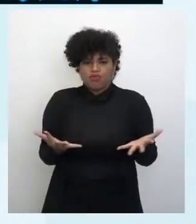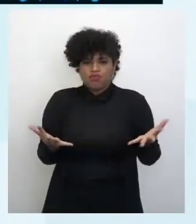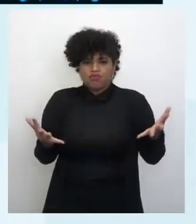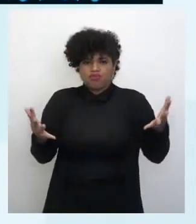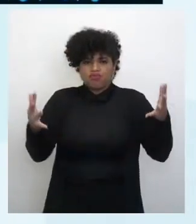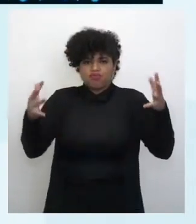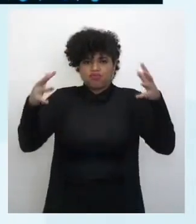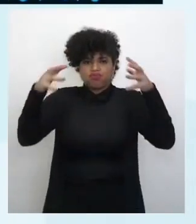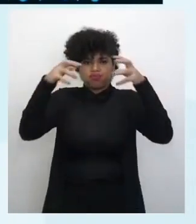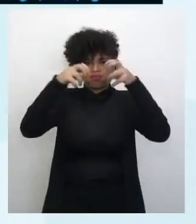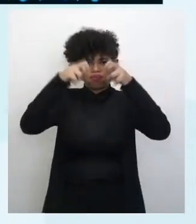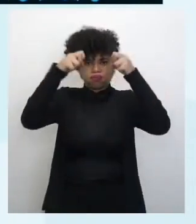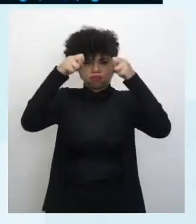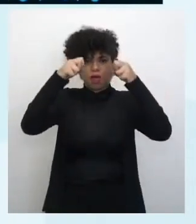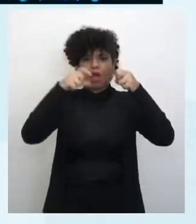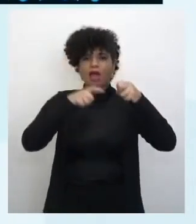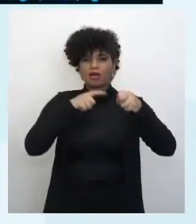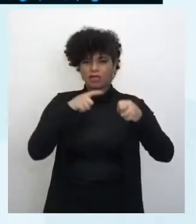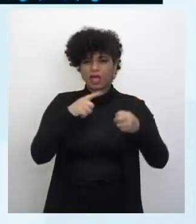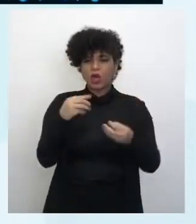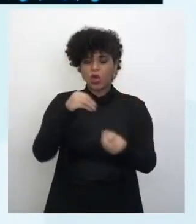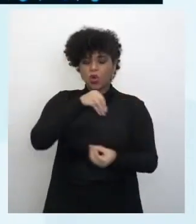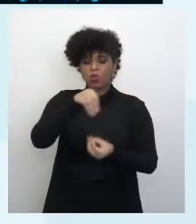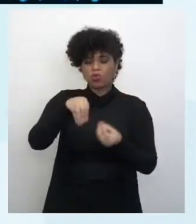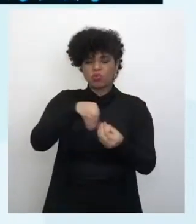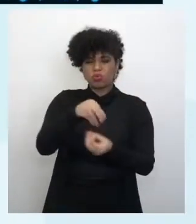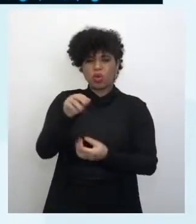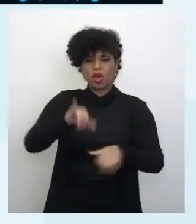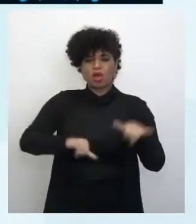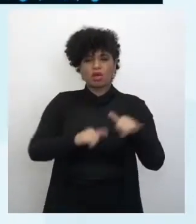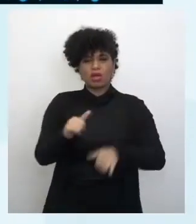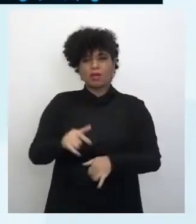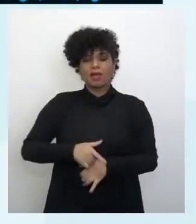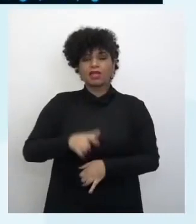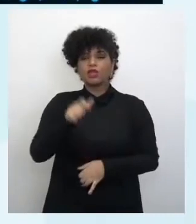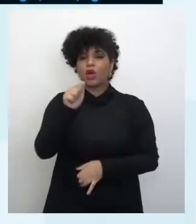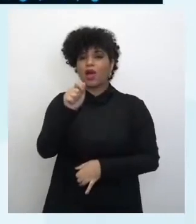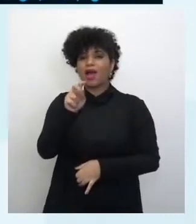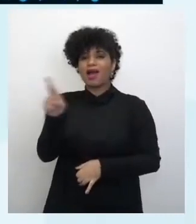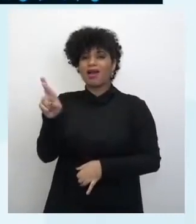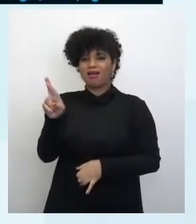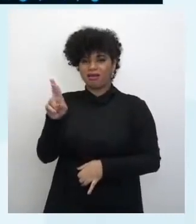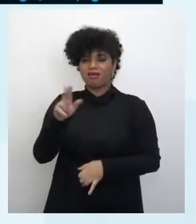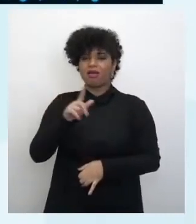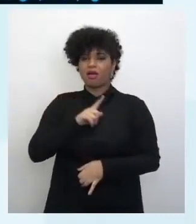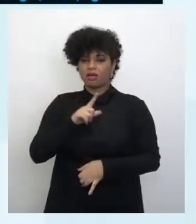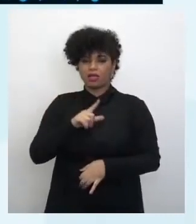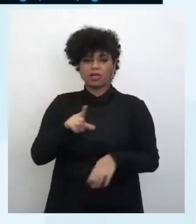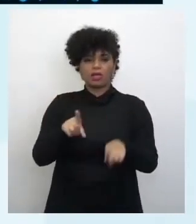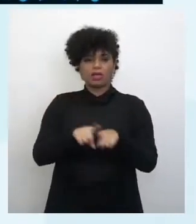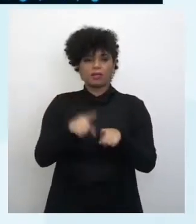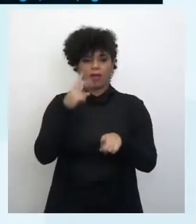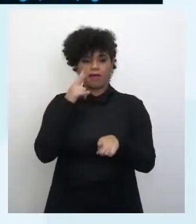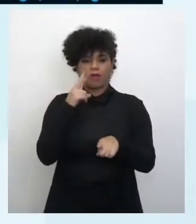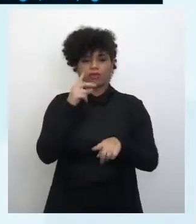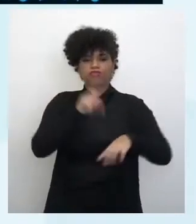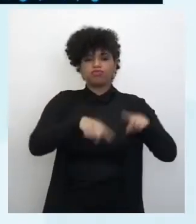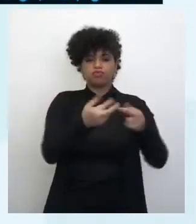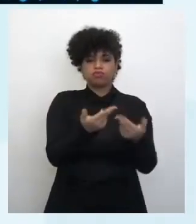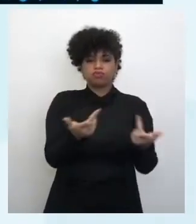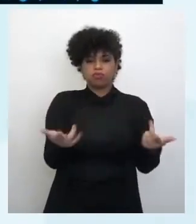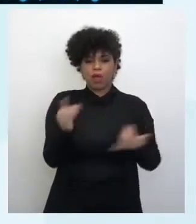que a gente viu qual era o problema da química no ambiente, no ar, poluição. Eficiência energética, que a